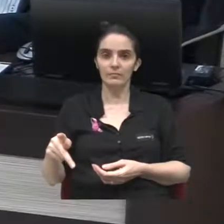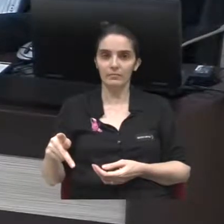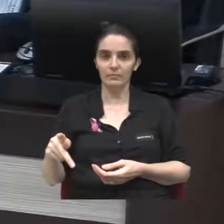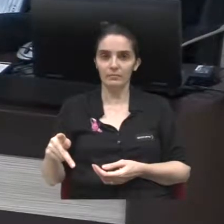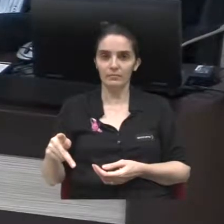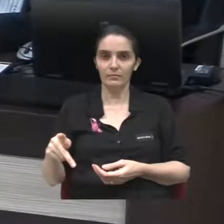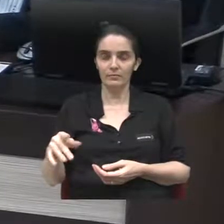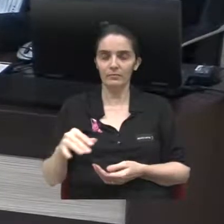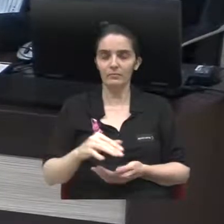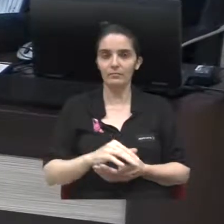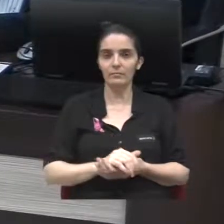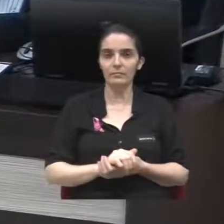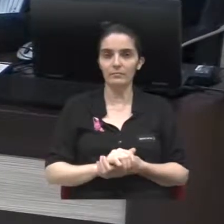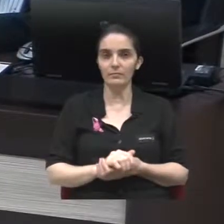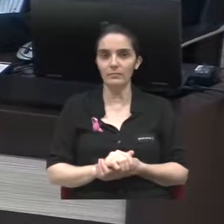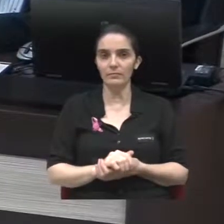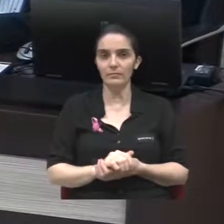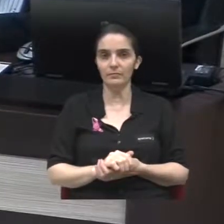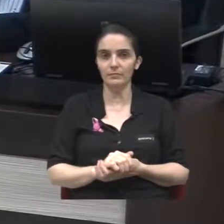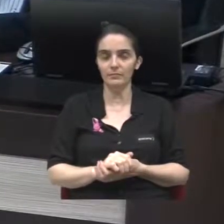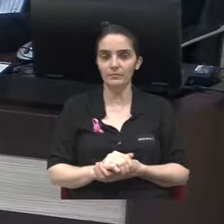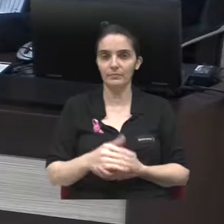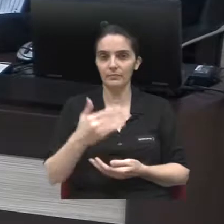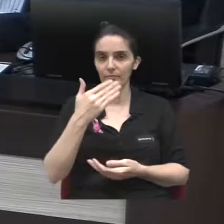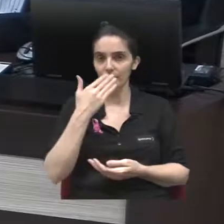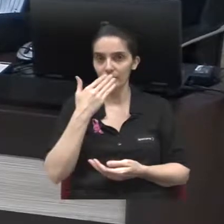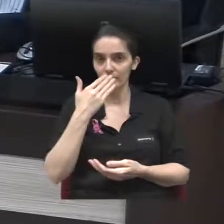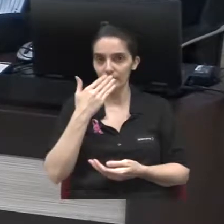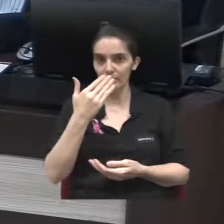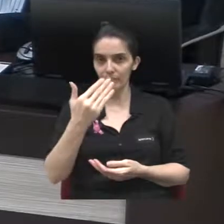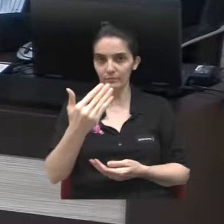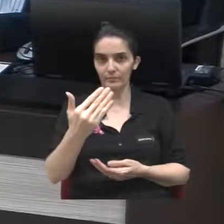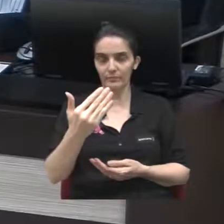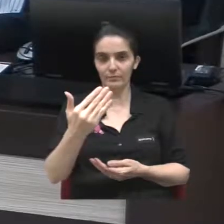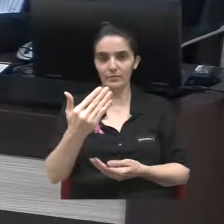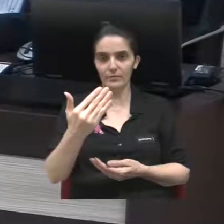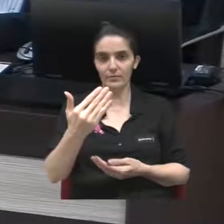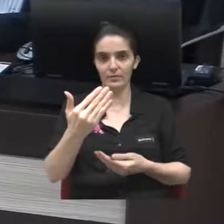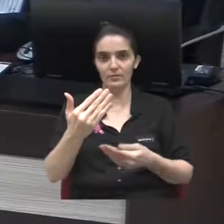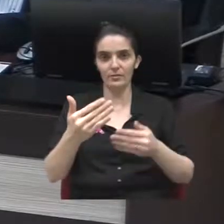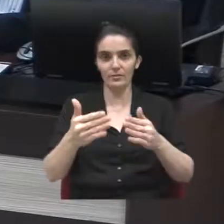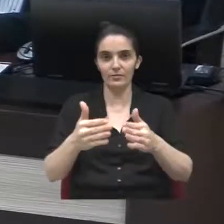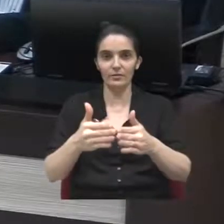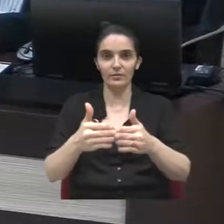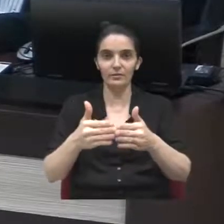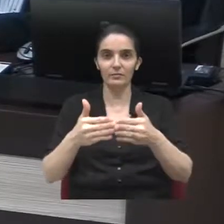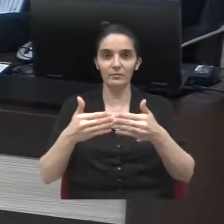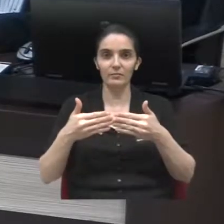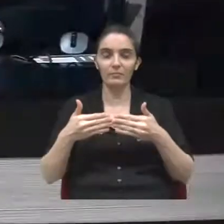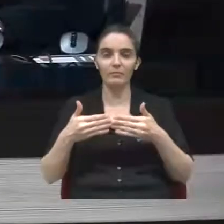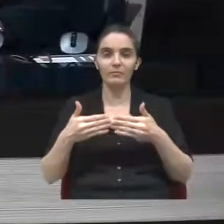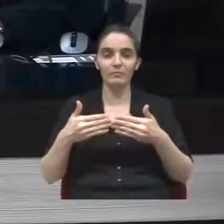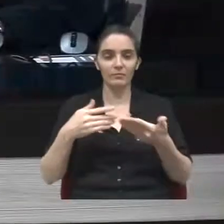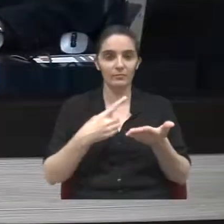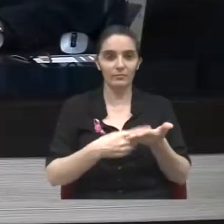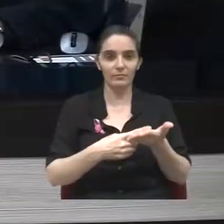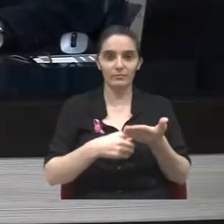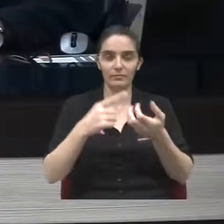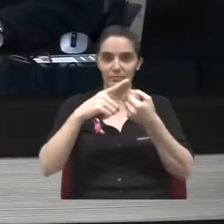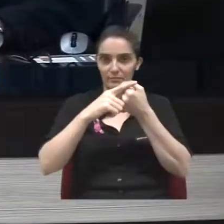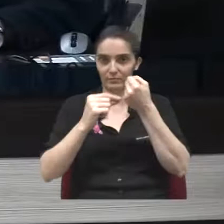presidente, venho à ilustre presença de Vossa Excelência, com fundamento no artigo